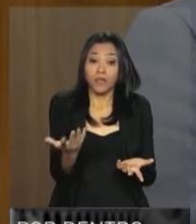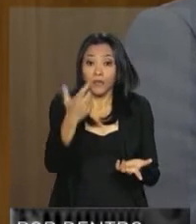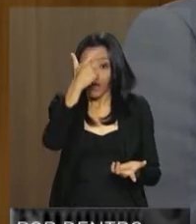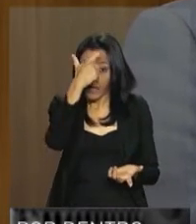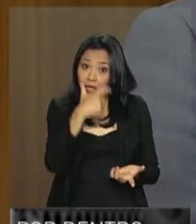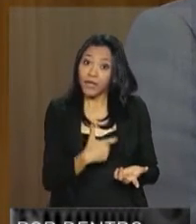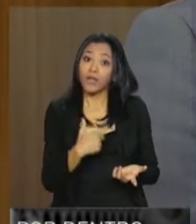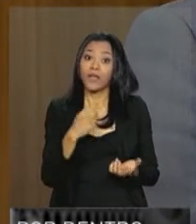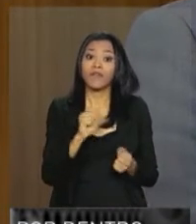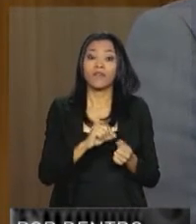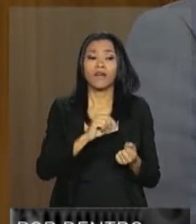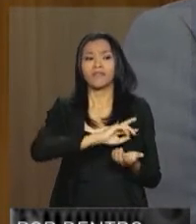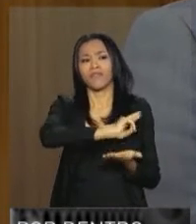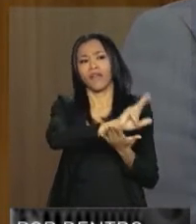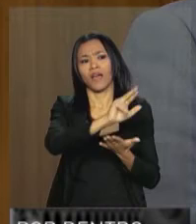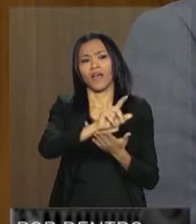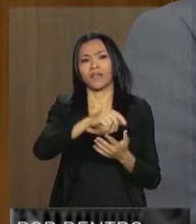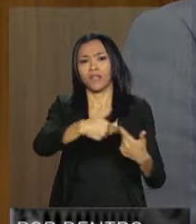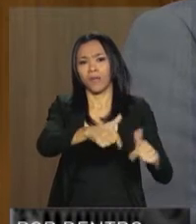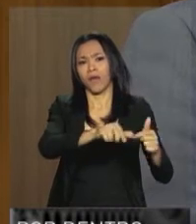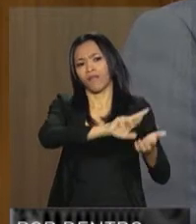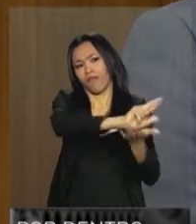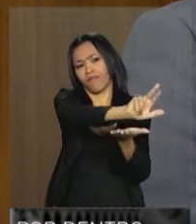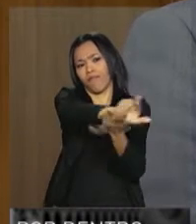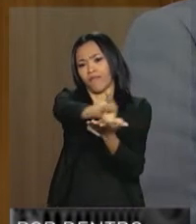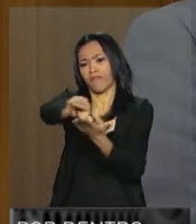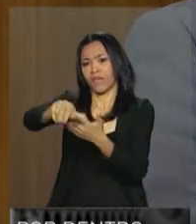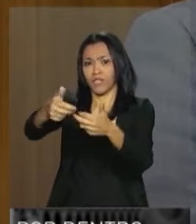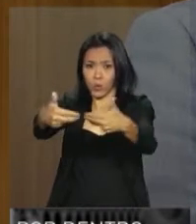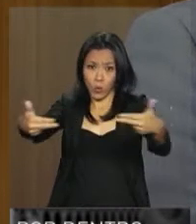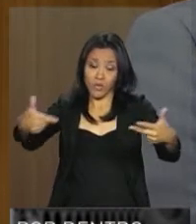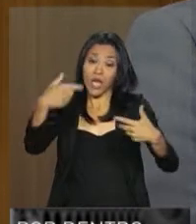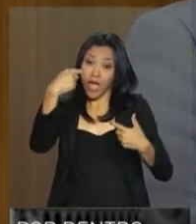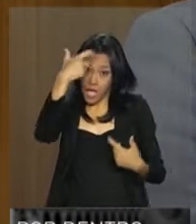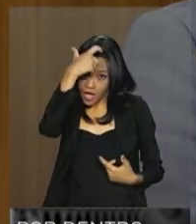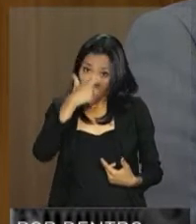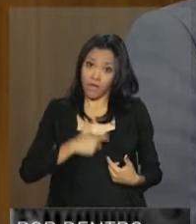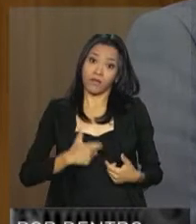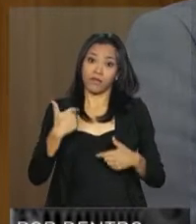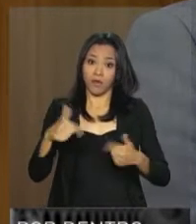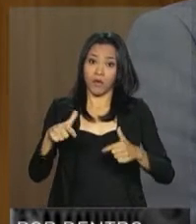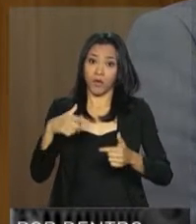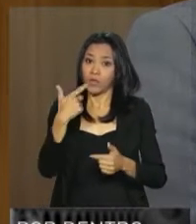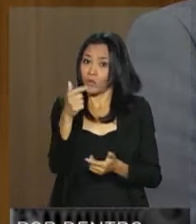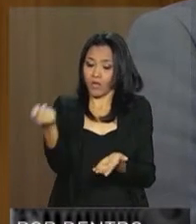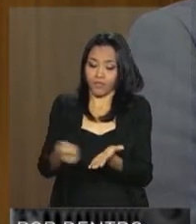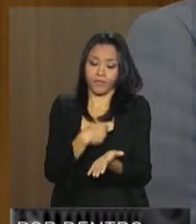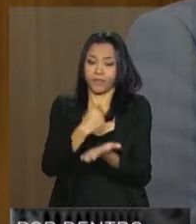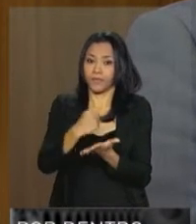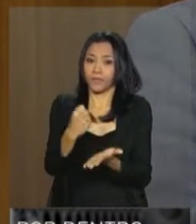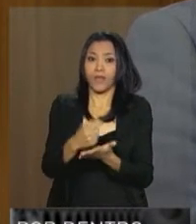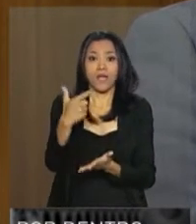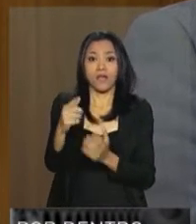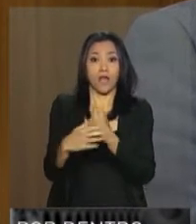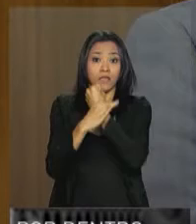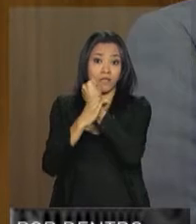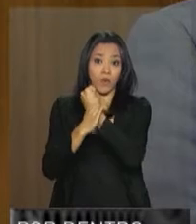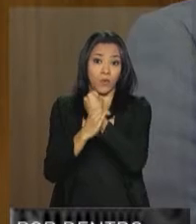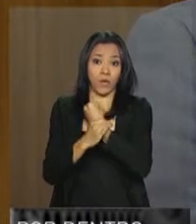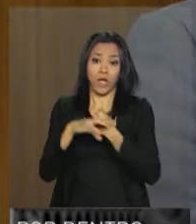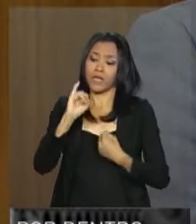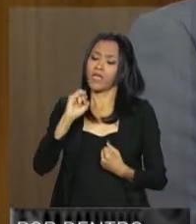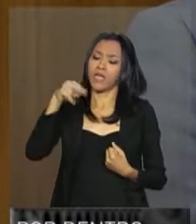do que um tomador e esse trabalhador que hoje está na informalidade não tem nenhuma garantia de recolhimento de inss de